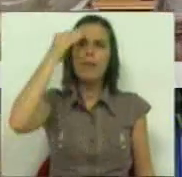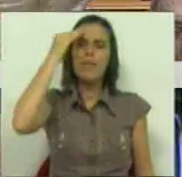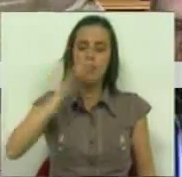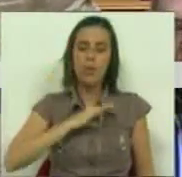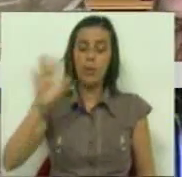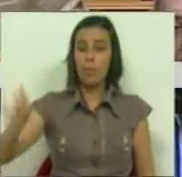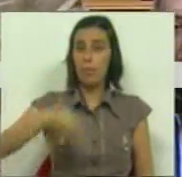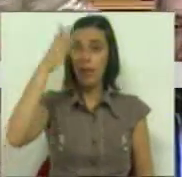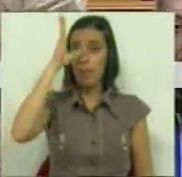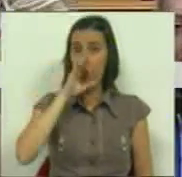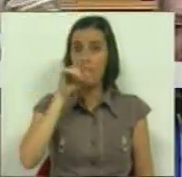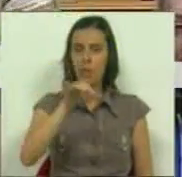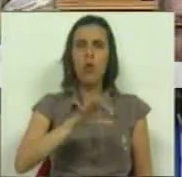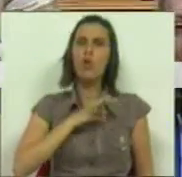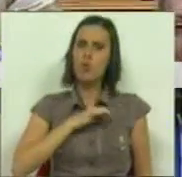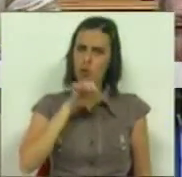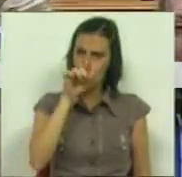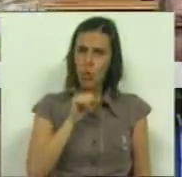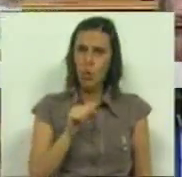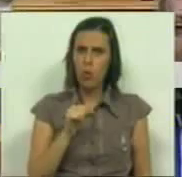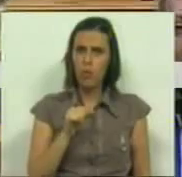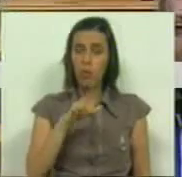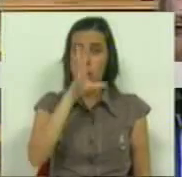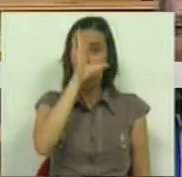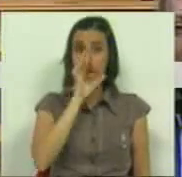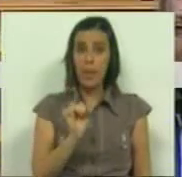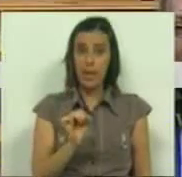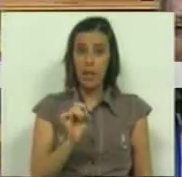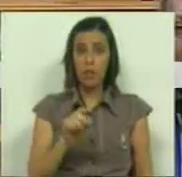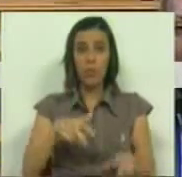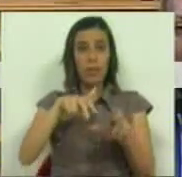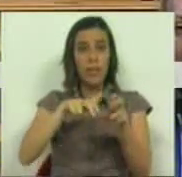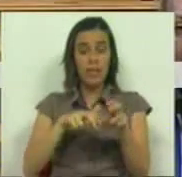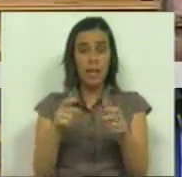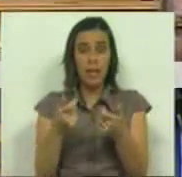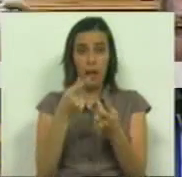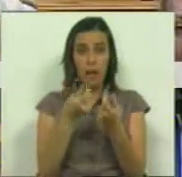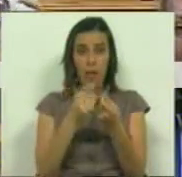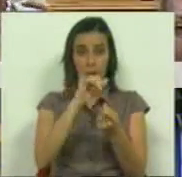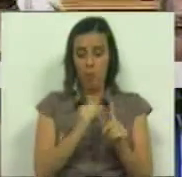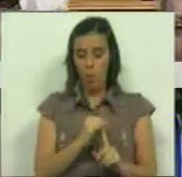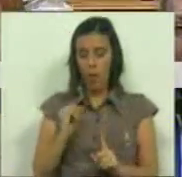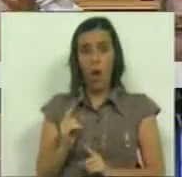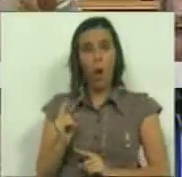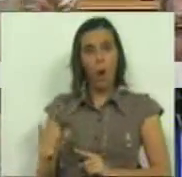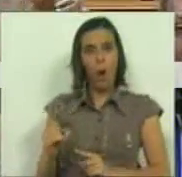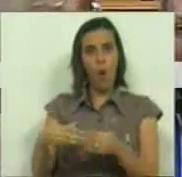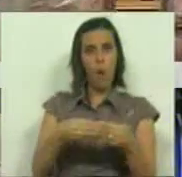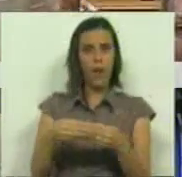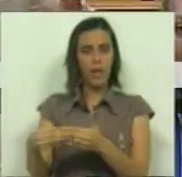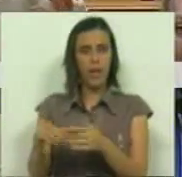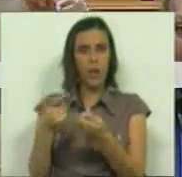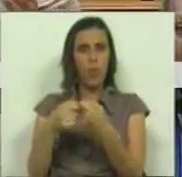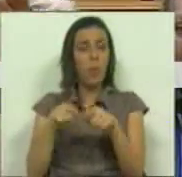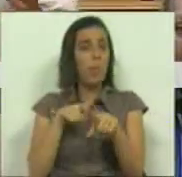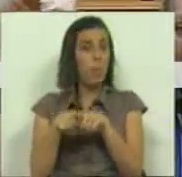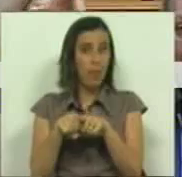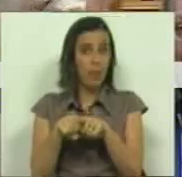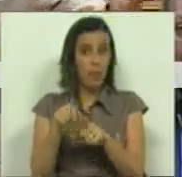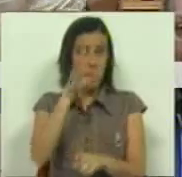Sr. Primeiro-Ministro, se foi o senhor ou um ministro que esteve sentado ao seu lado que encarregou o líder de um dos